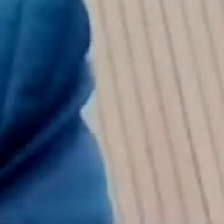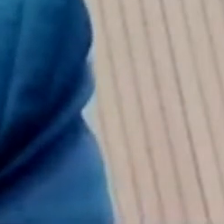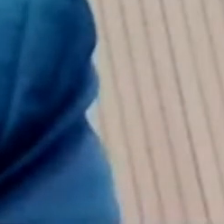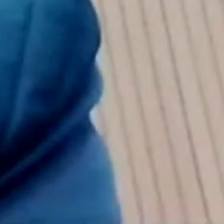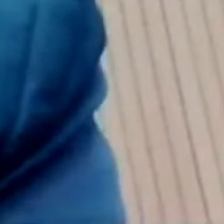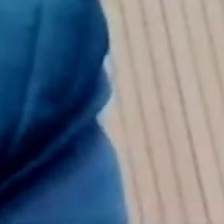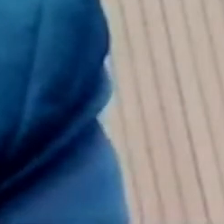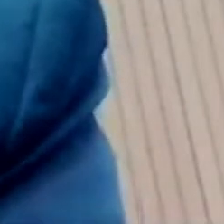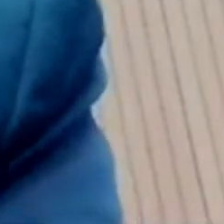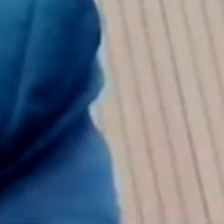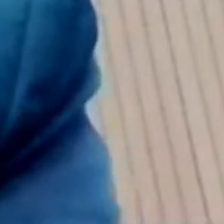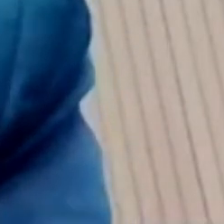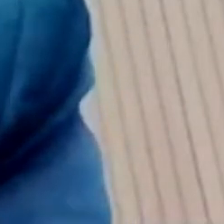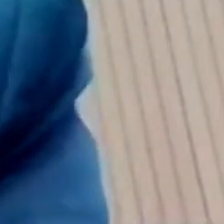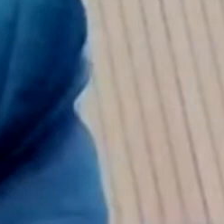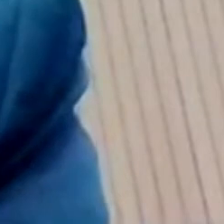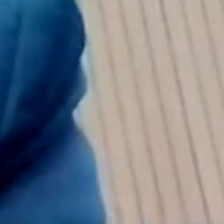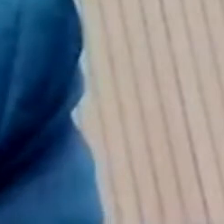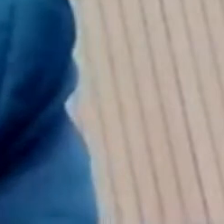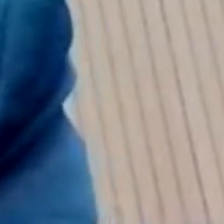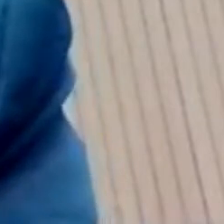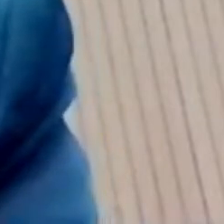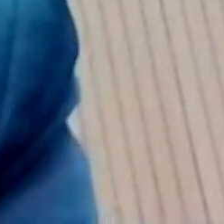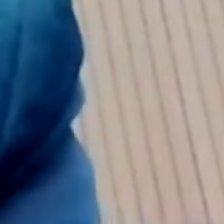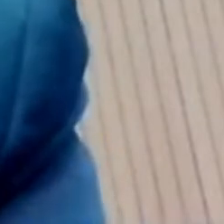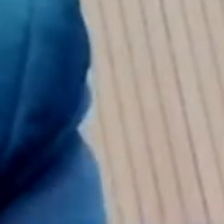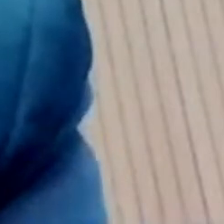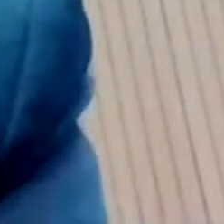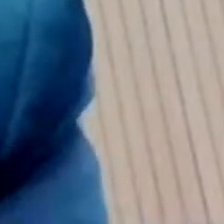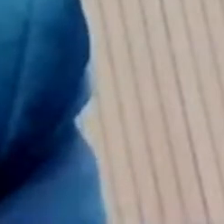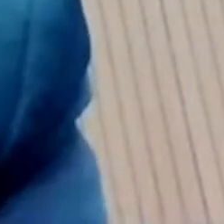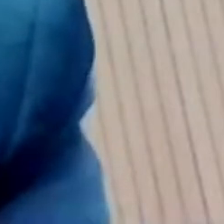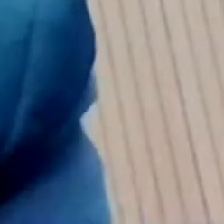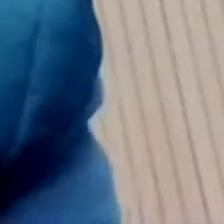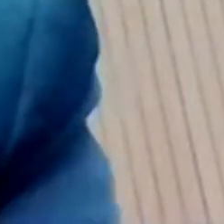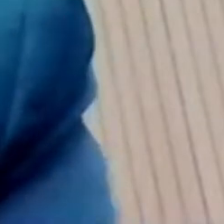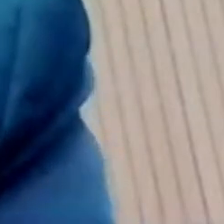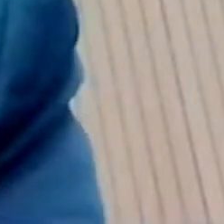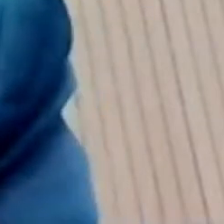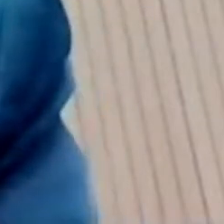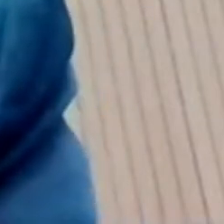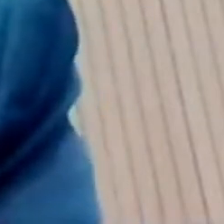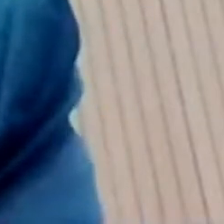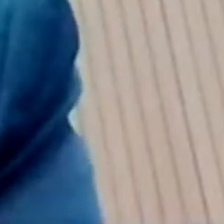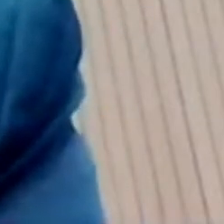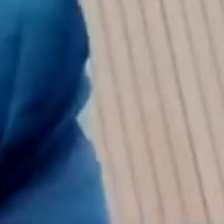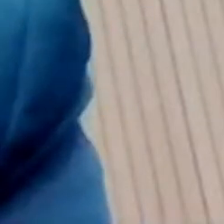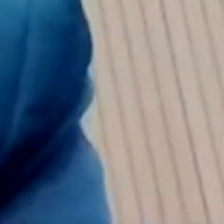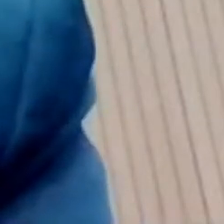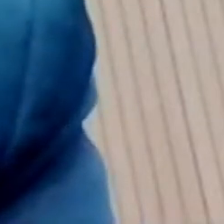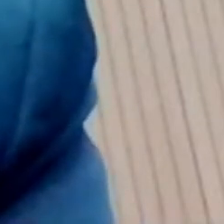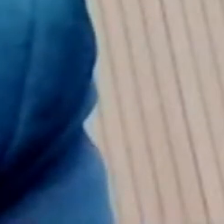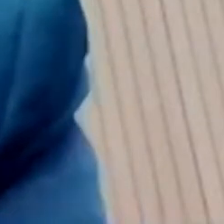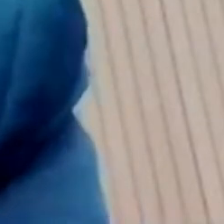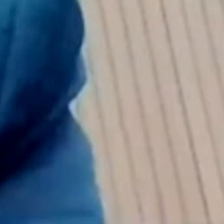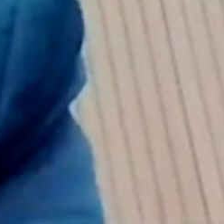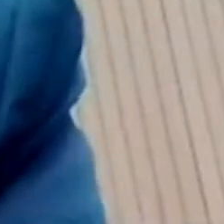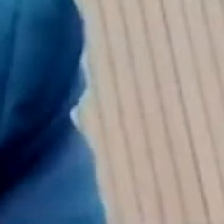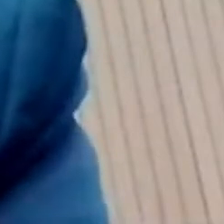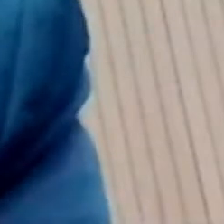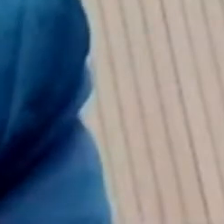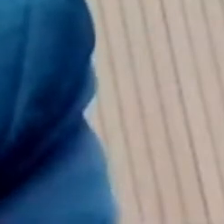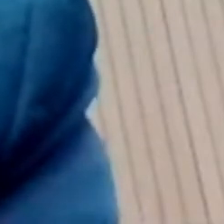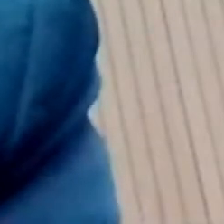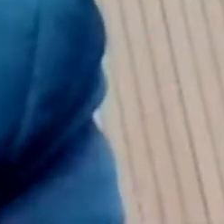as unidades de saúde, todos os pontos de presença da prefeitura nessa grande cidade que é a nossa cidade de Campinas, a gente